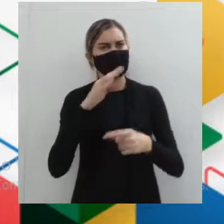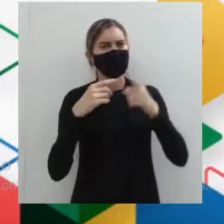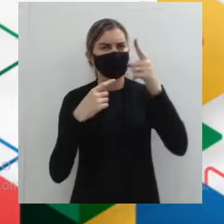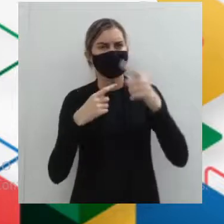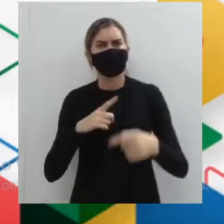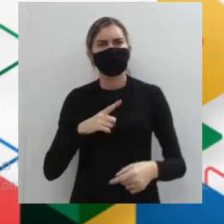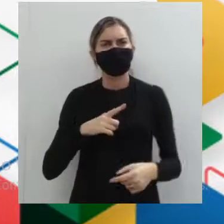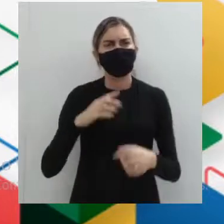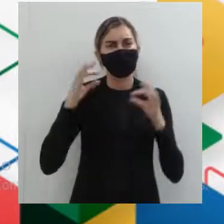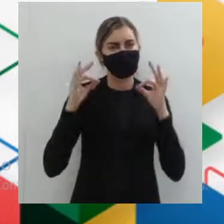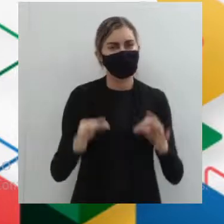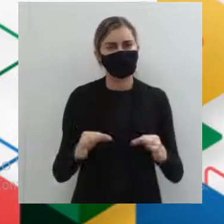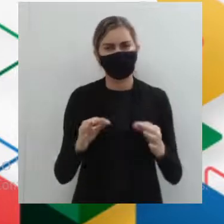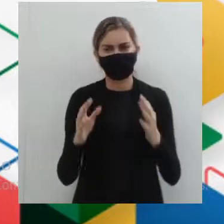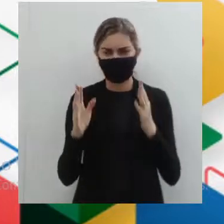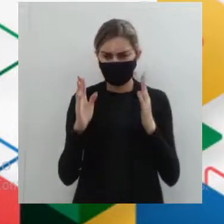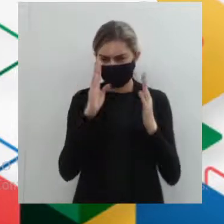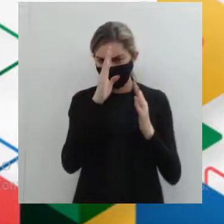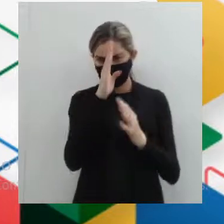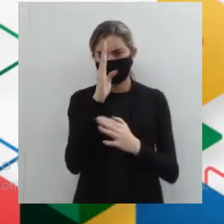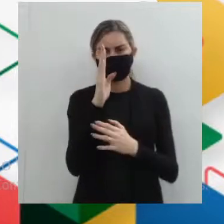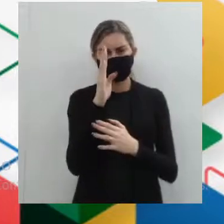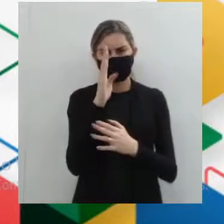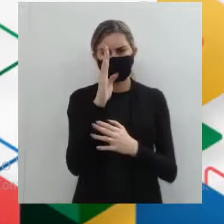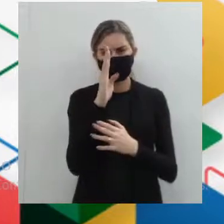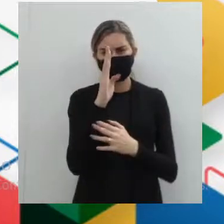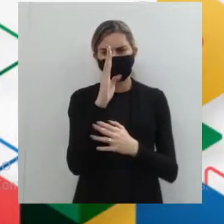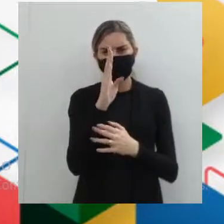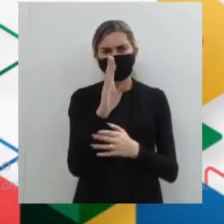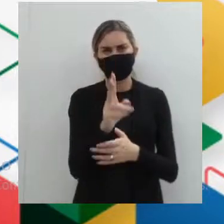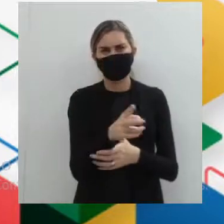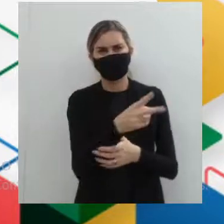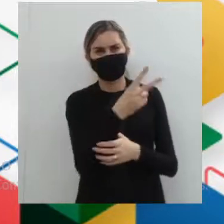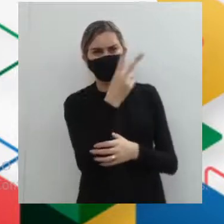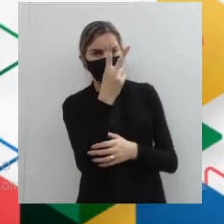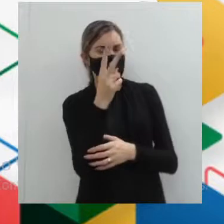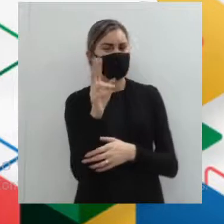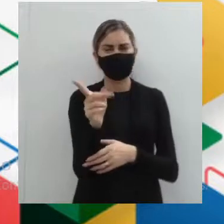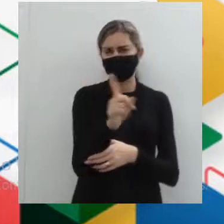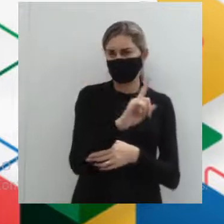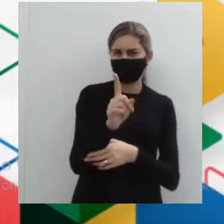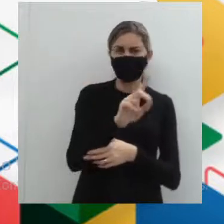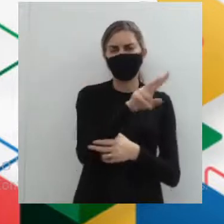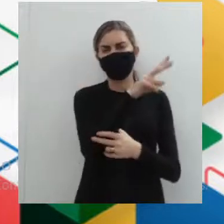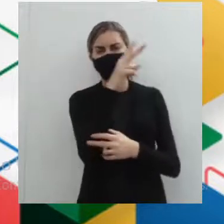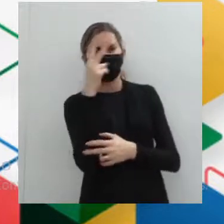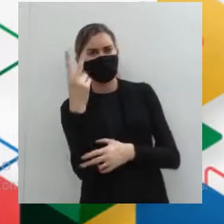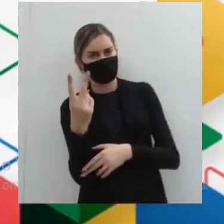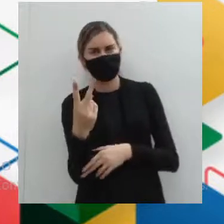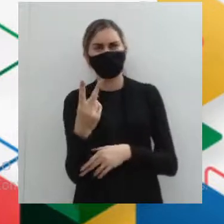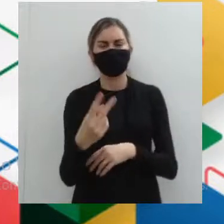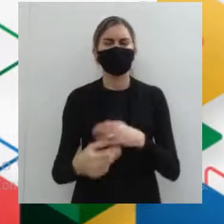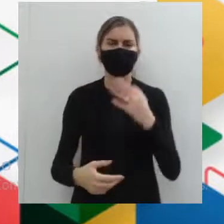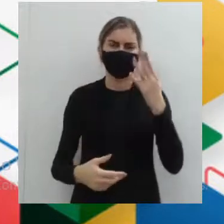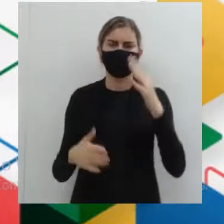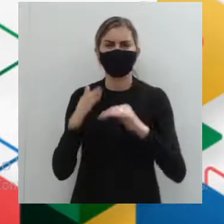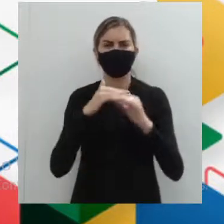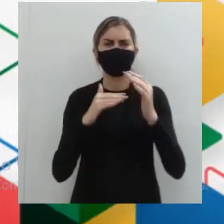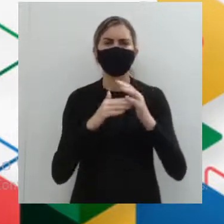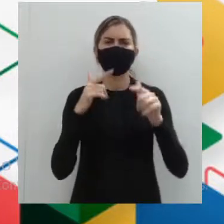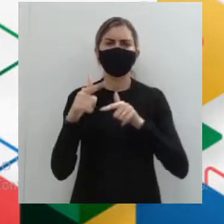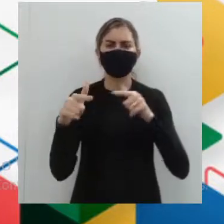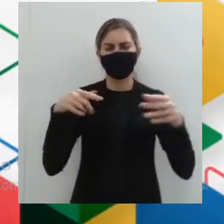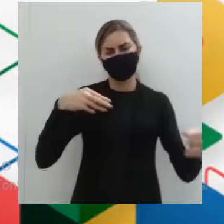ele tem que justamente procurar o centro de gravidade para não cair, né? Então tem todo um trabalho